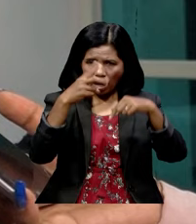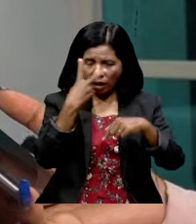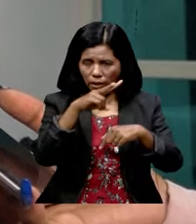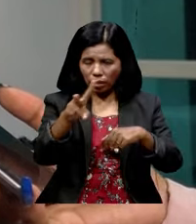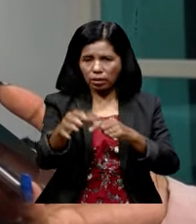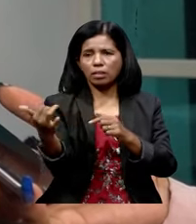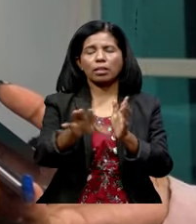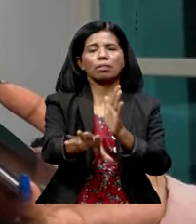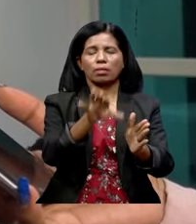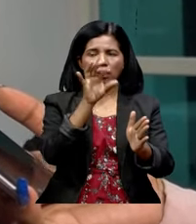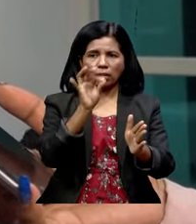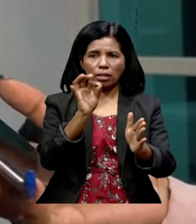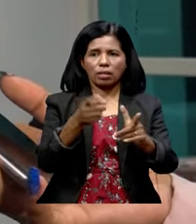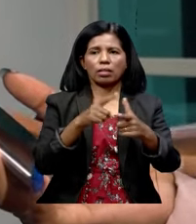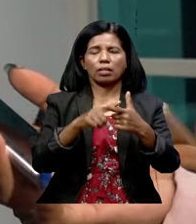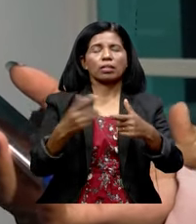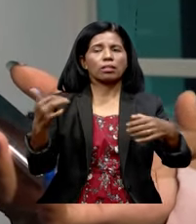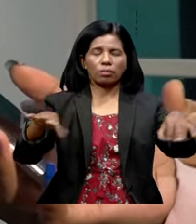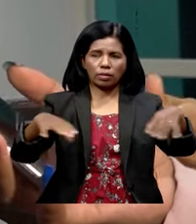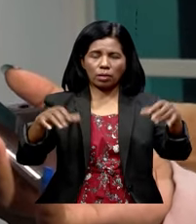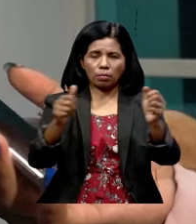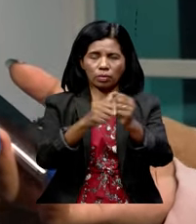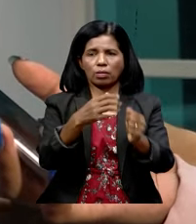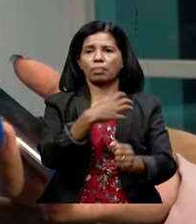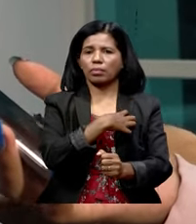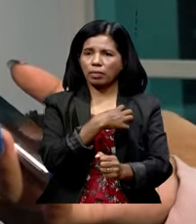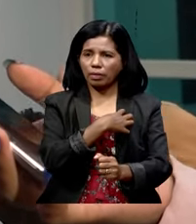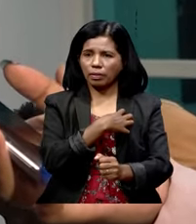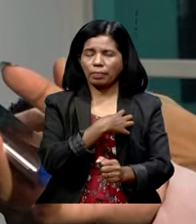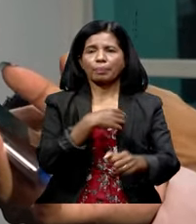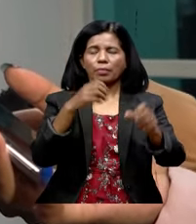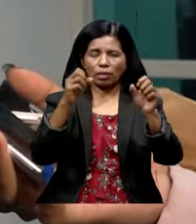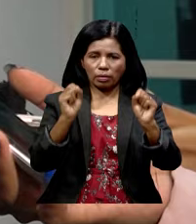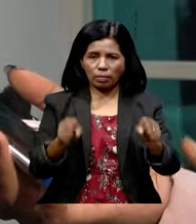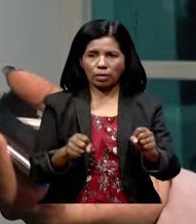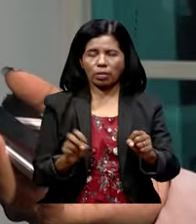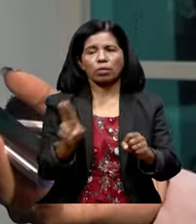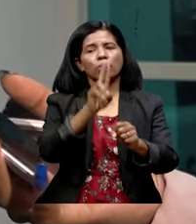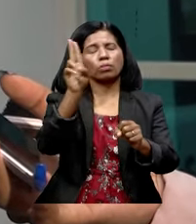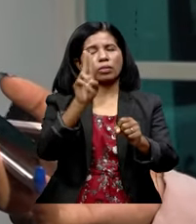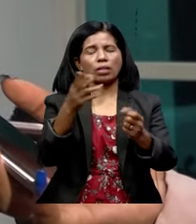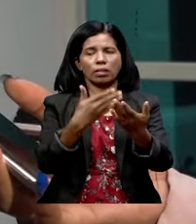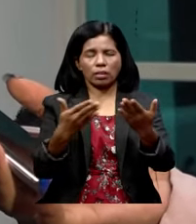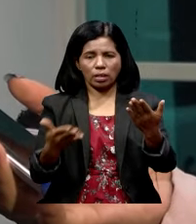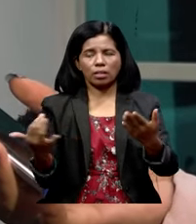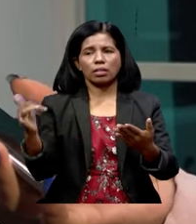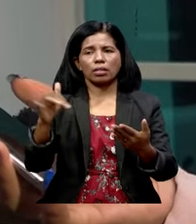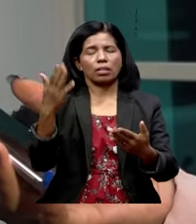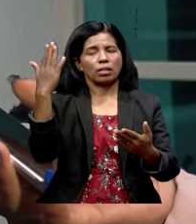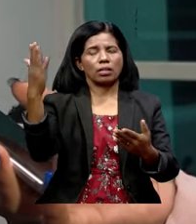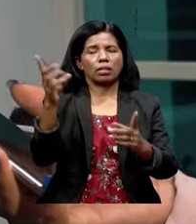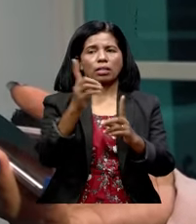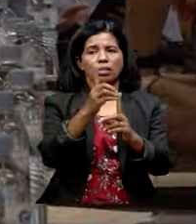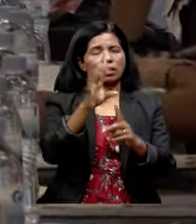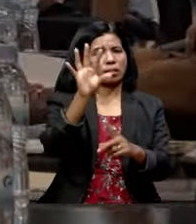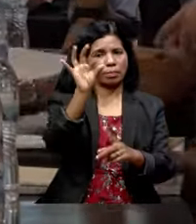ma khili e sei serviço muito ko PNTL para tu utiliza sa sanserne iha dia 9.